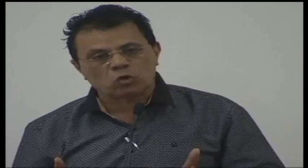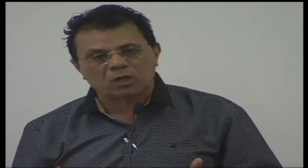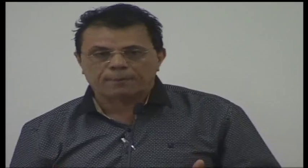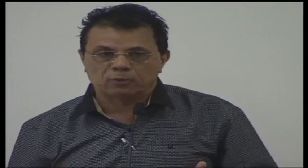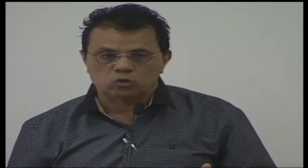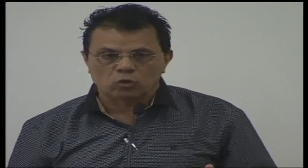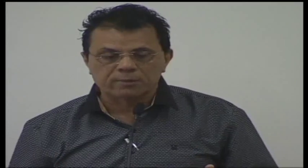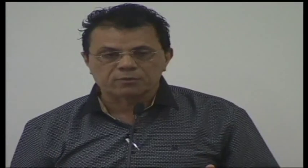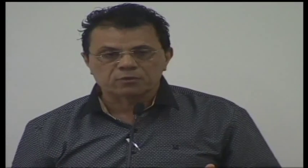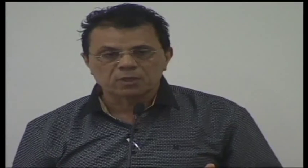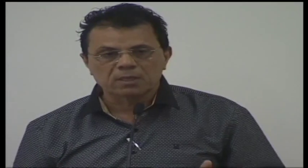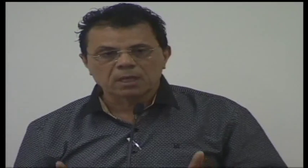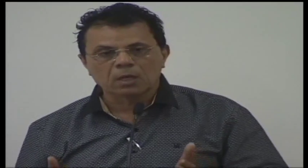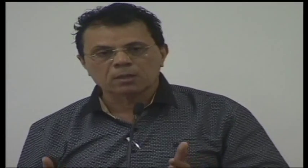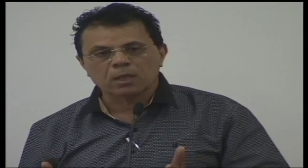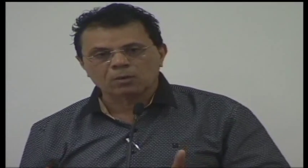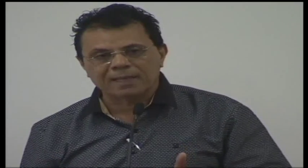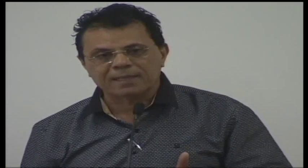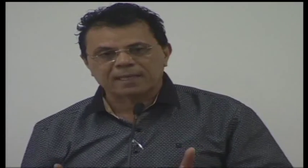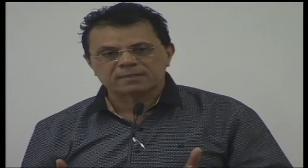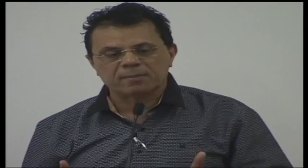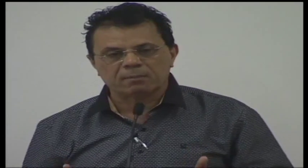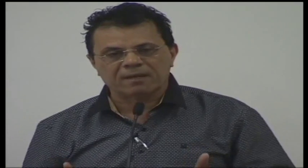certeza, precisa de colocar ponto de ônibus